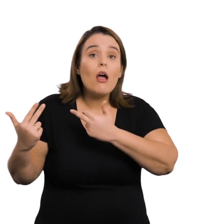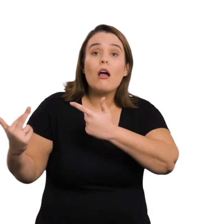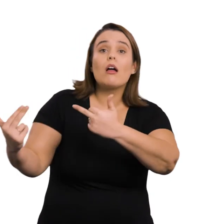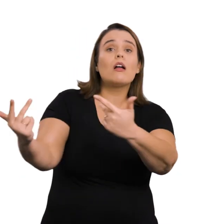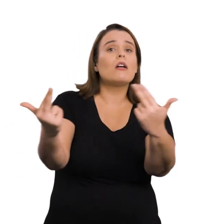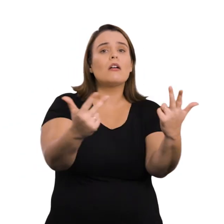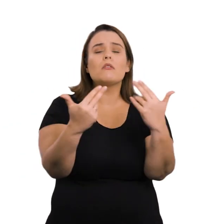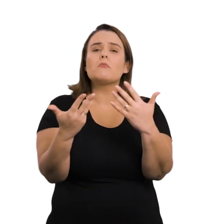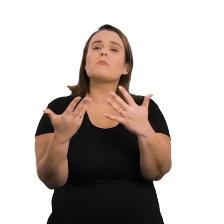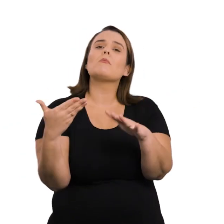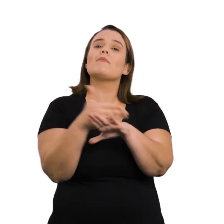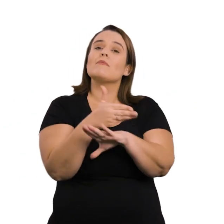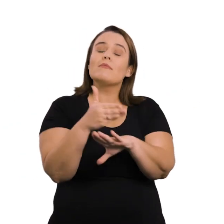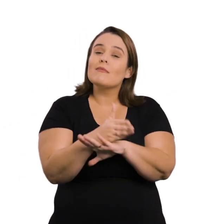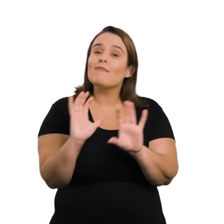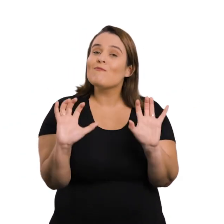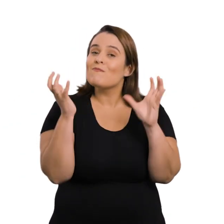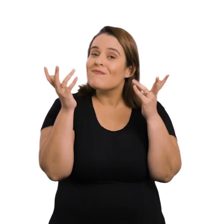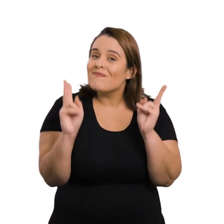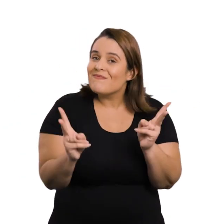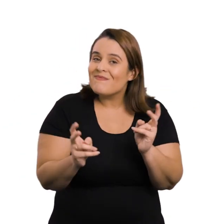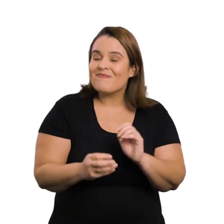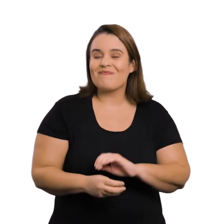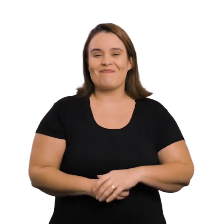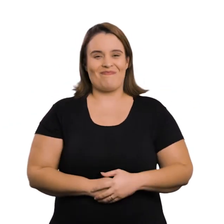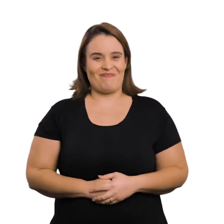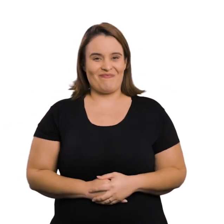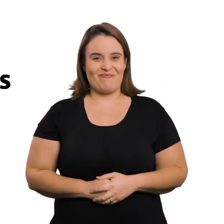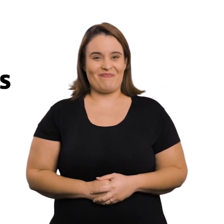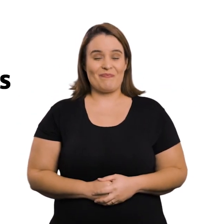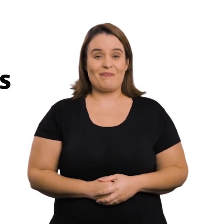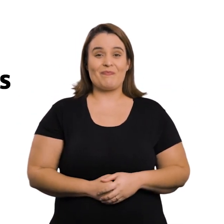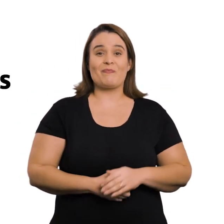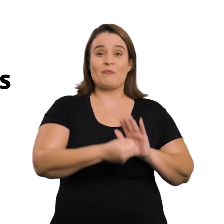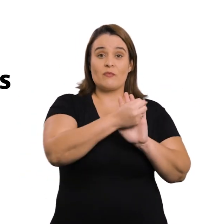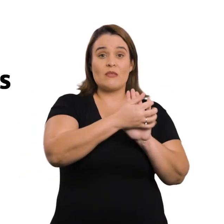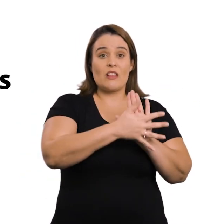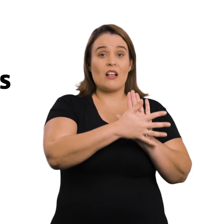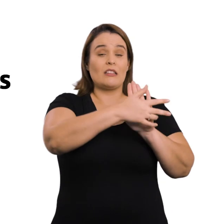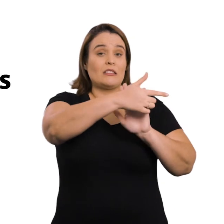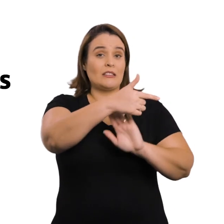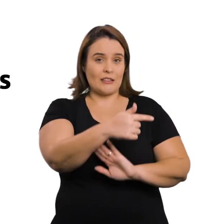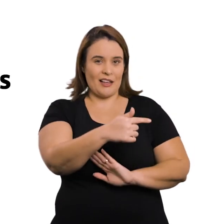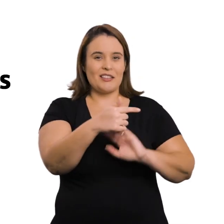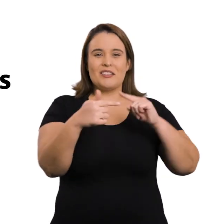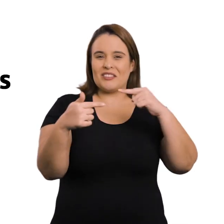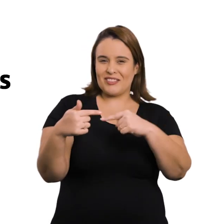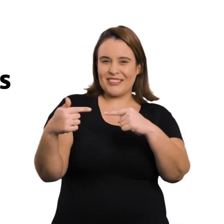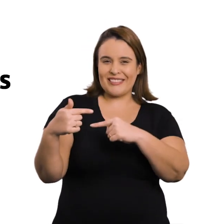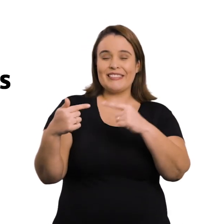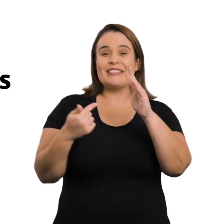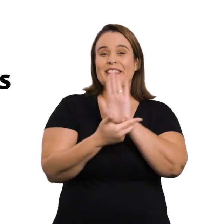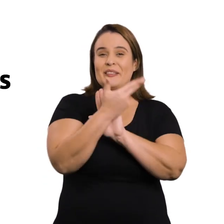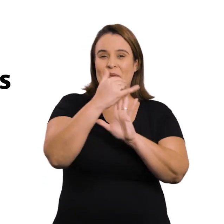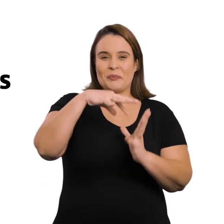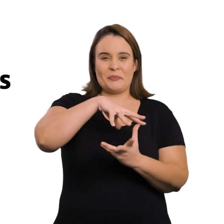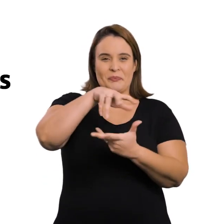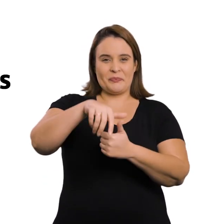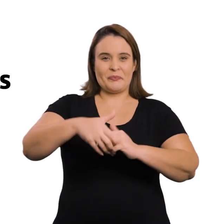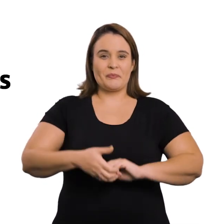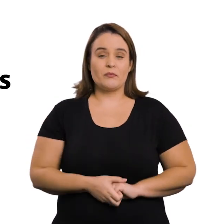mesmo produto ou participar de um mesmo evento. São 7 os princípios que embasam o desenho